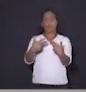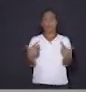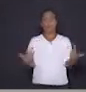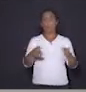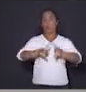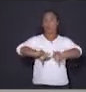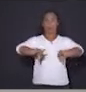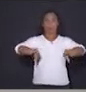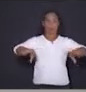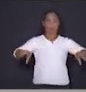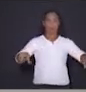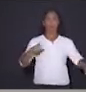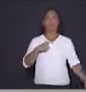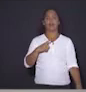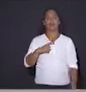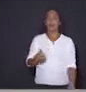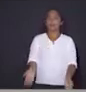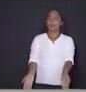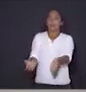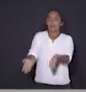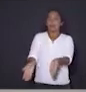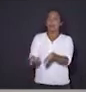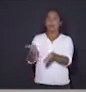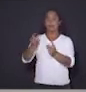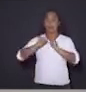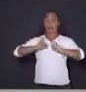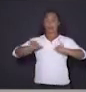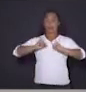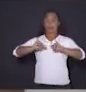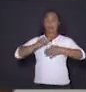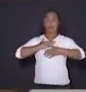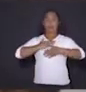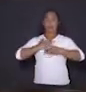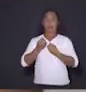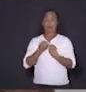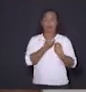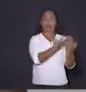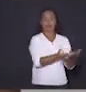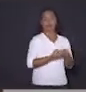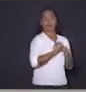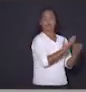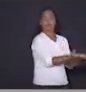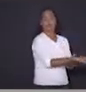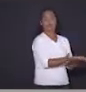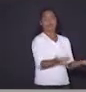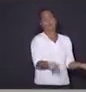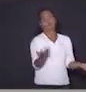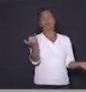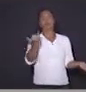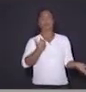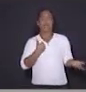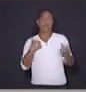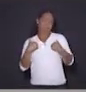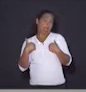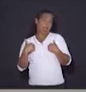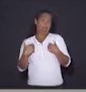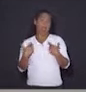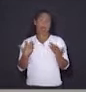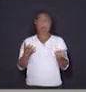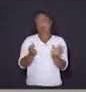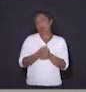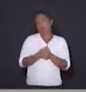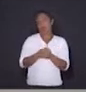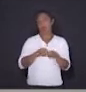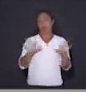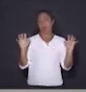existem incentivos econômicos para você entregar informações sobre você e aí você vai me dizer bom mas eu não tenho nada a esconder veja bem